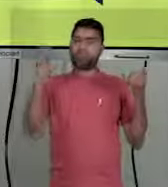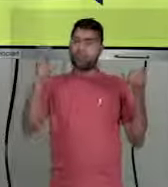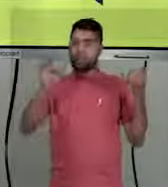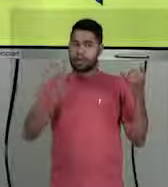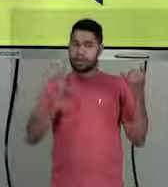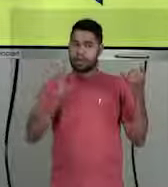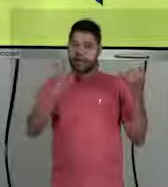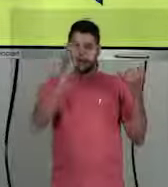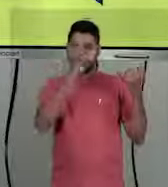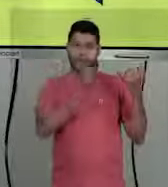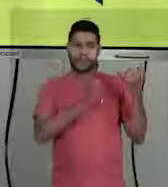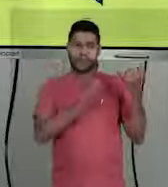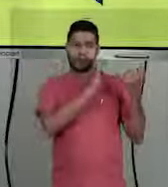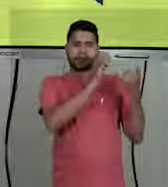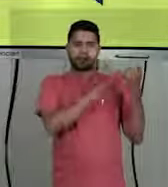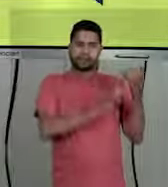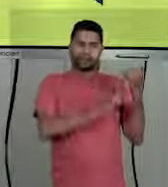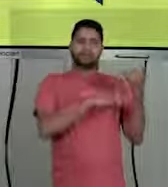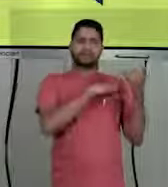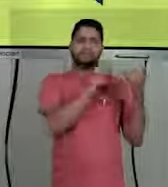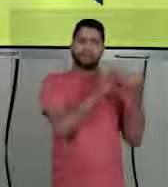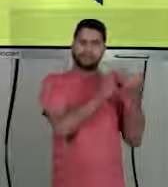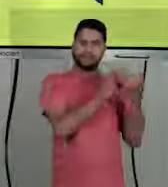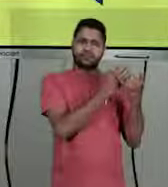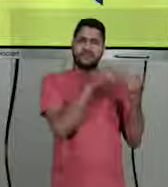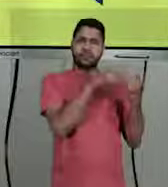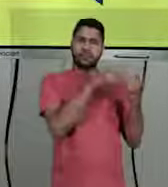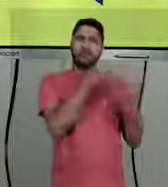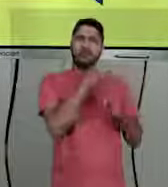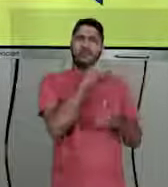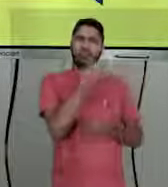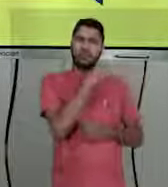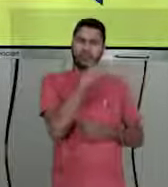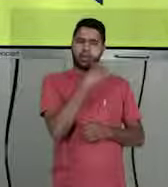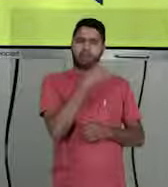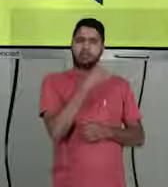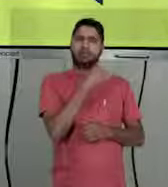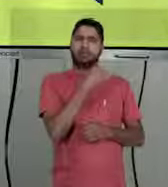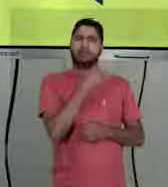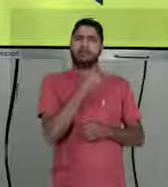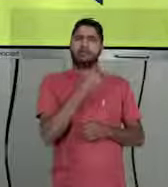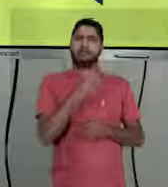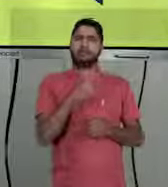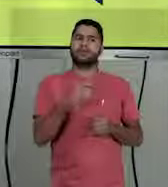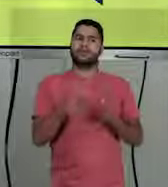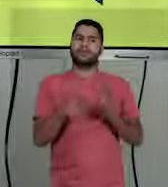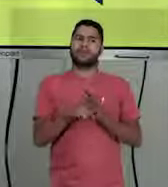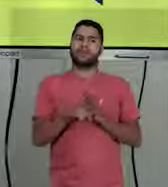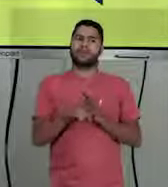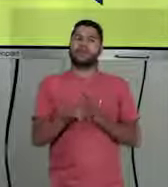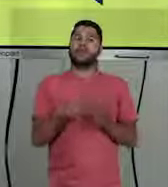ponto, digamos, o ponto positivo, e vai para o ponto negativo, de forma